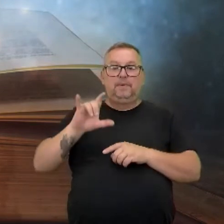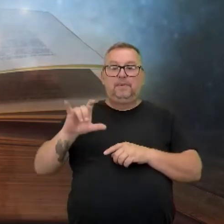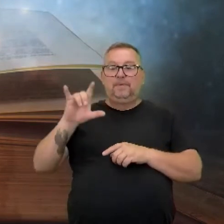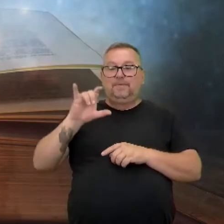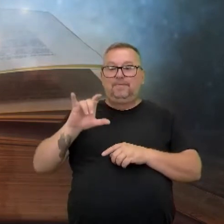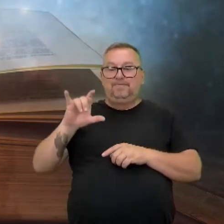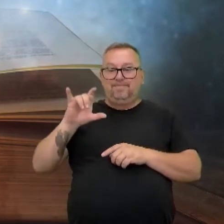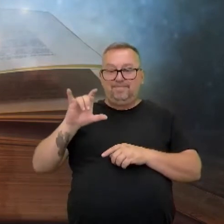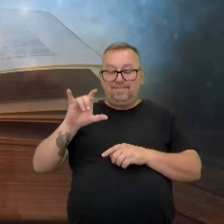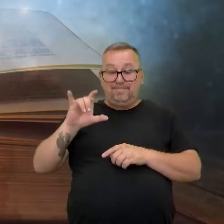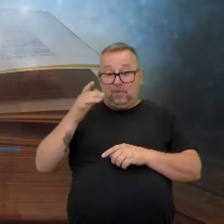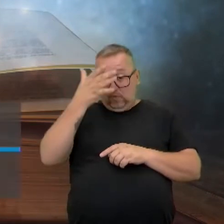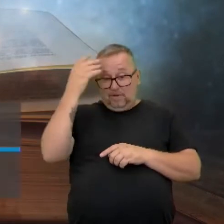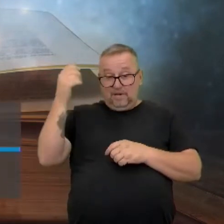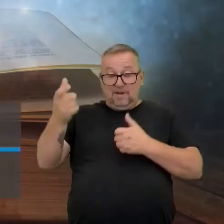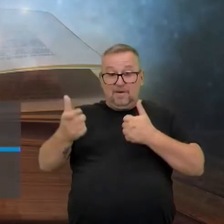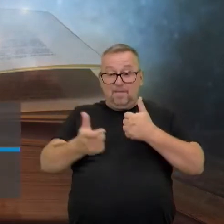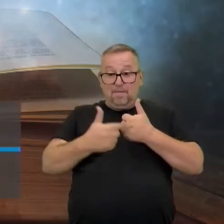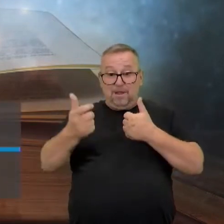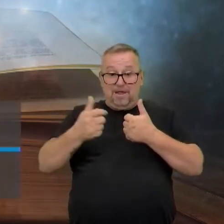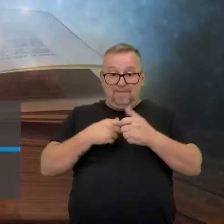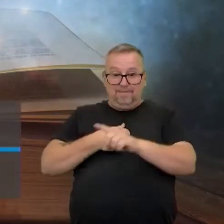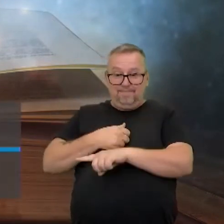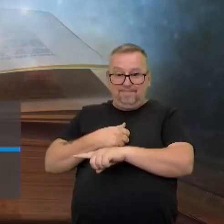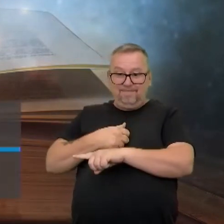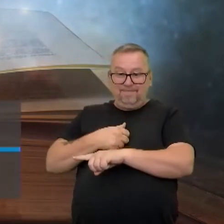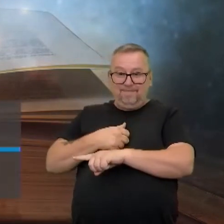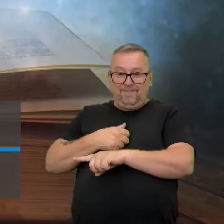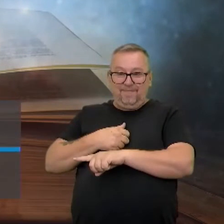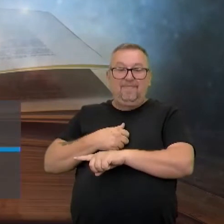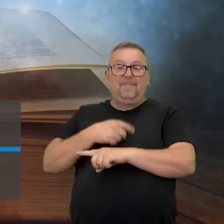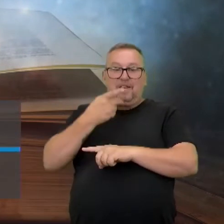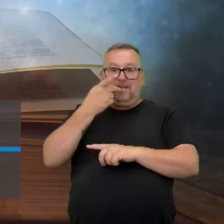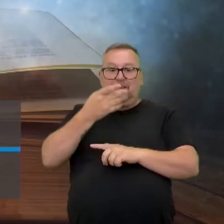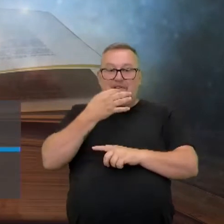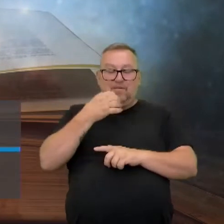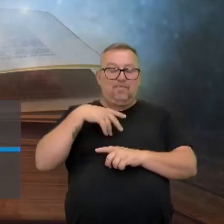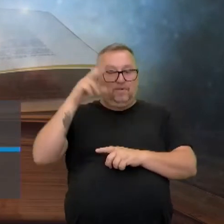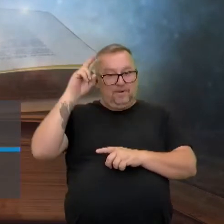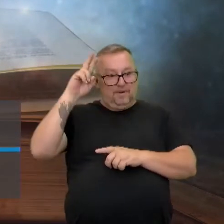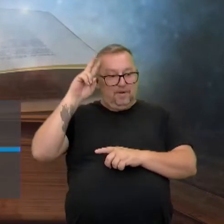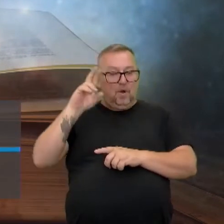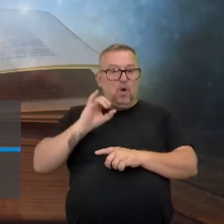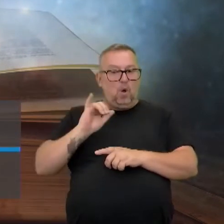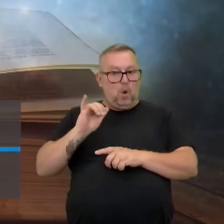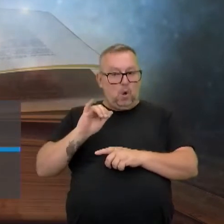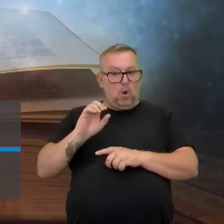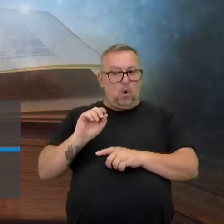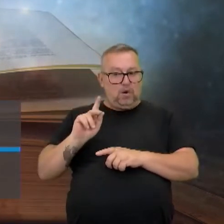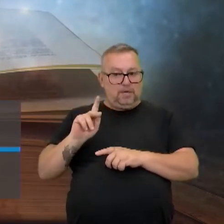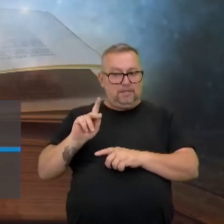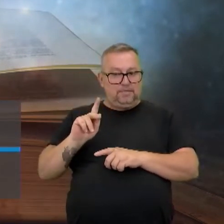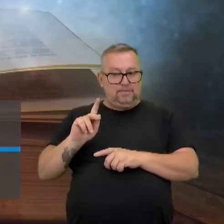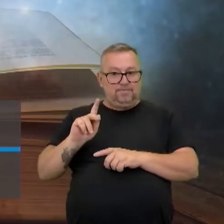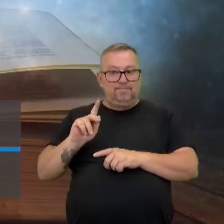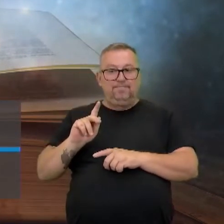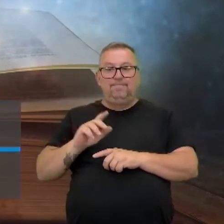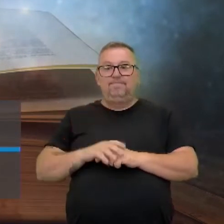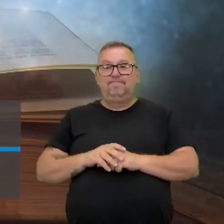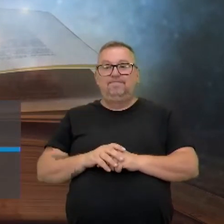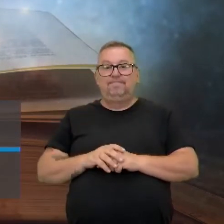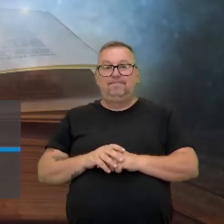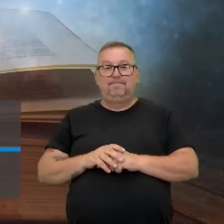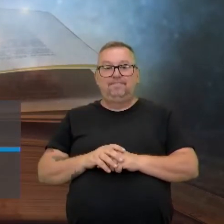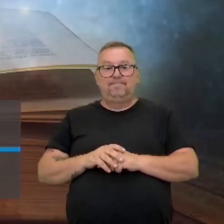Portuguesa, CMSP_EM, e comente lá o que você achou dessa história, tá? E escolha uma história bem legal para contar aí para o seu